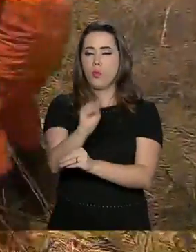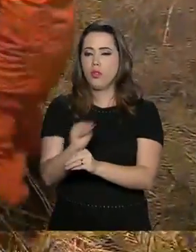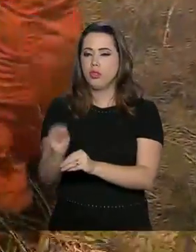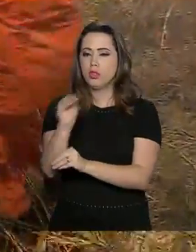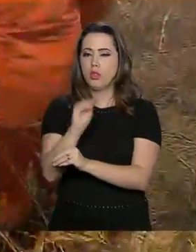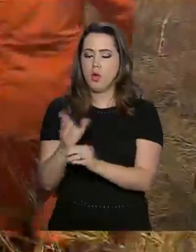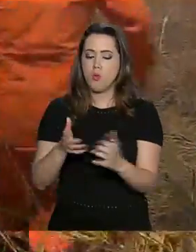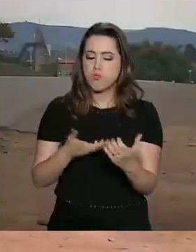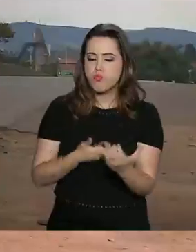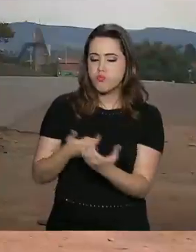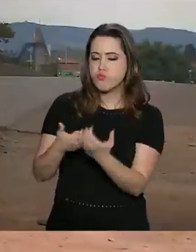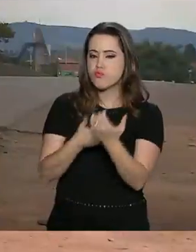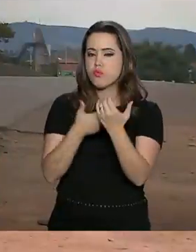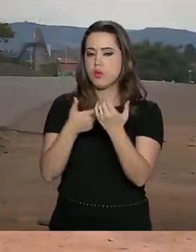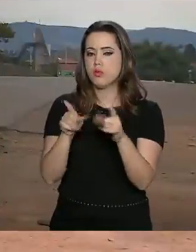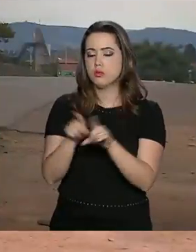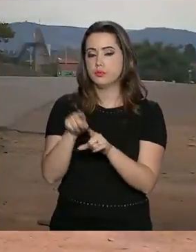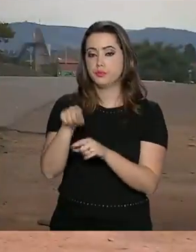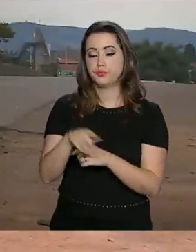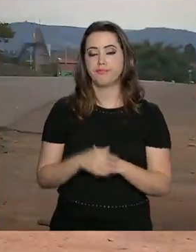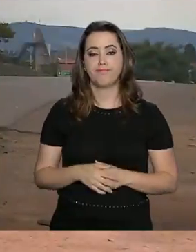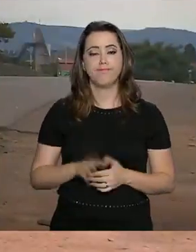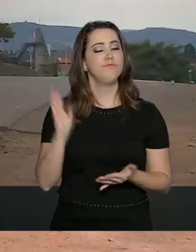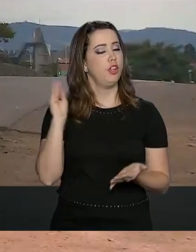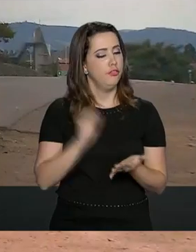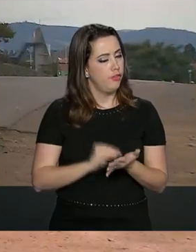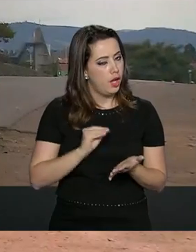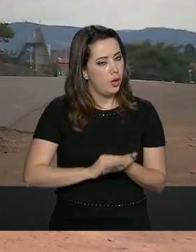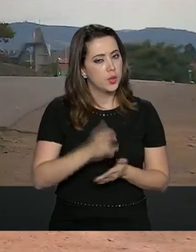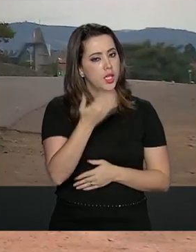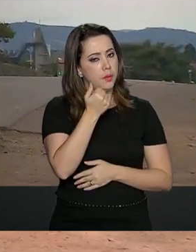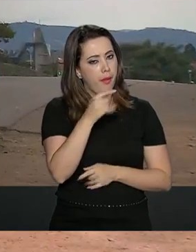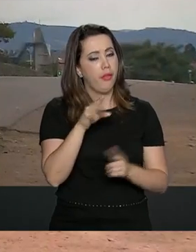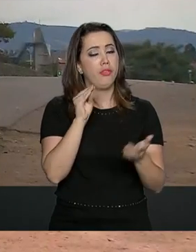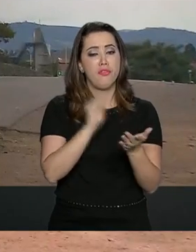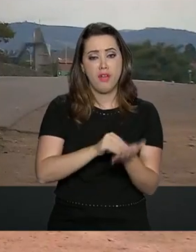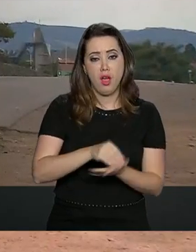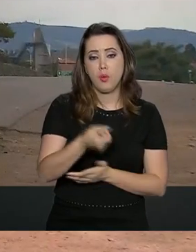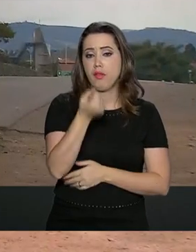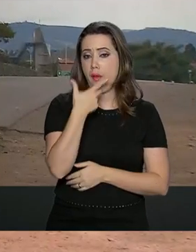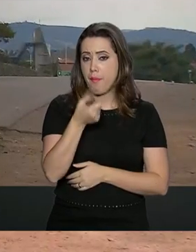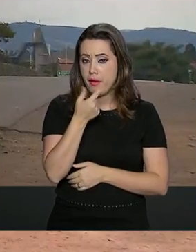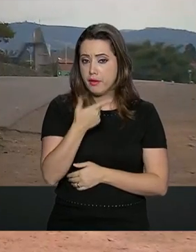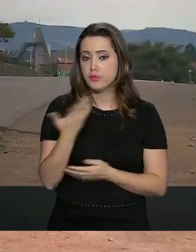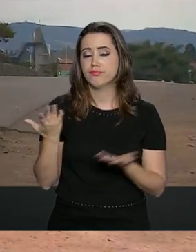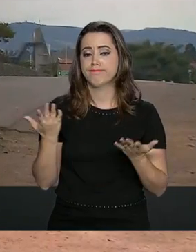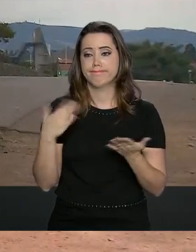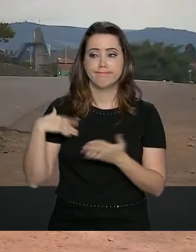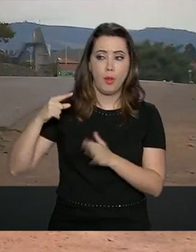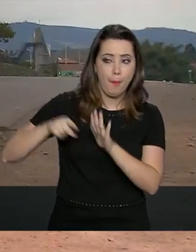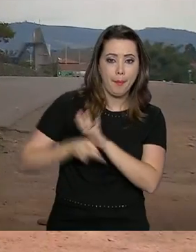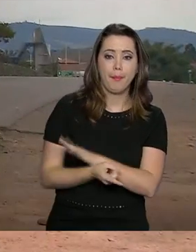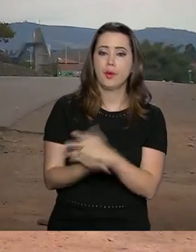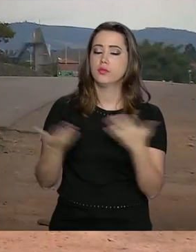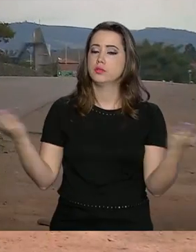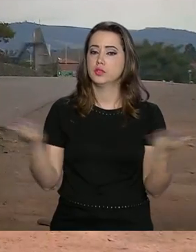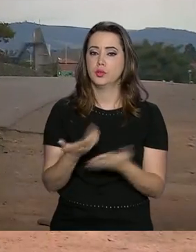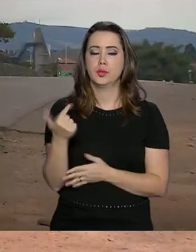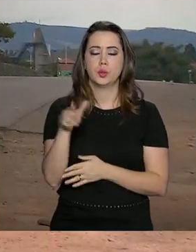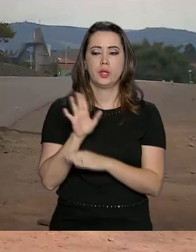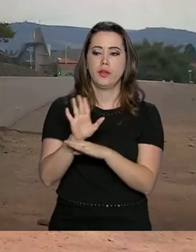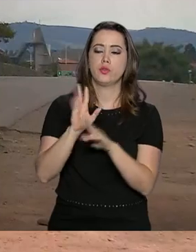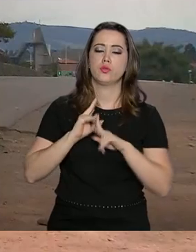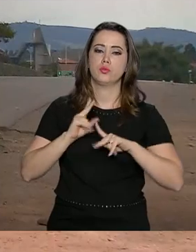Bombeiros de Pacaraima. A falta de alimentos e também de remédios na Venezuela foi agravada nos últimos dias. Sem os mantimentos da